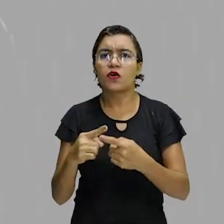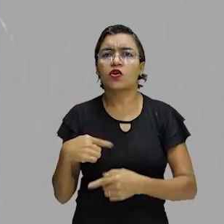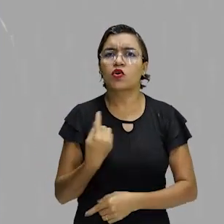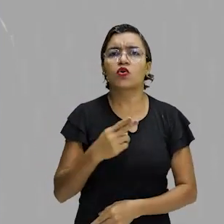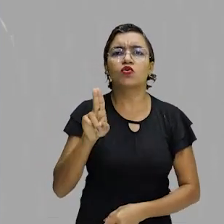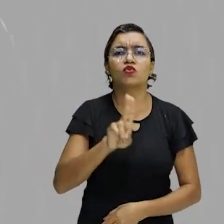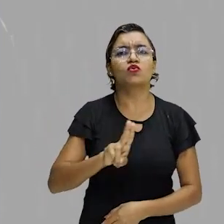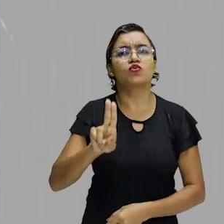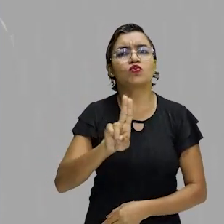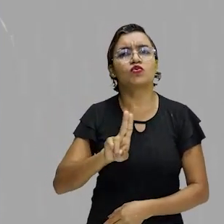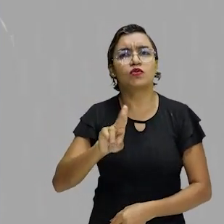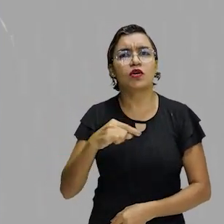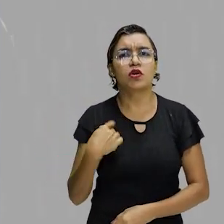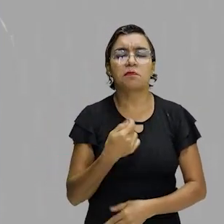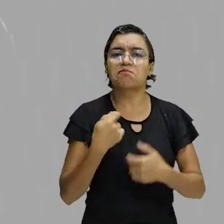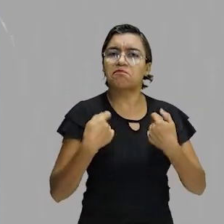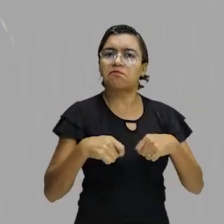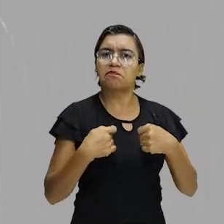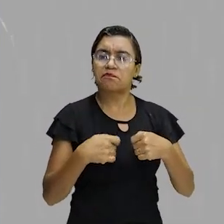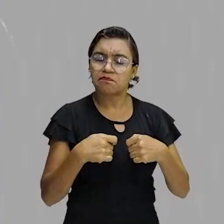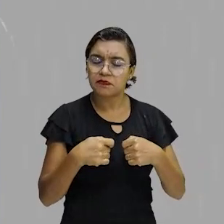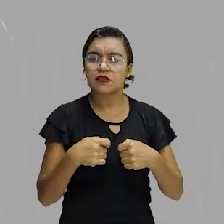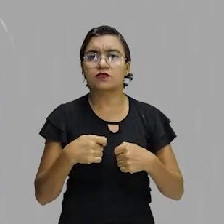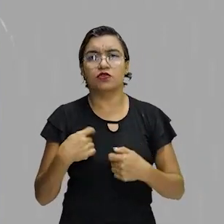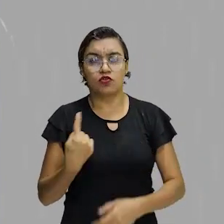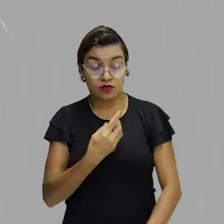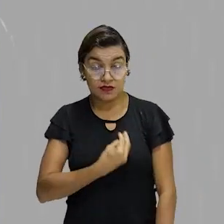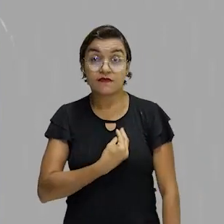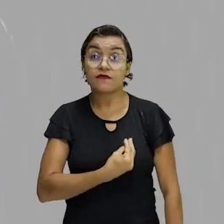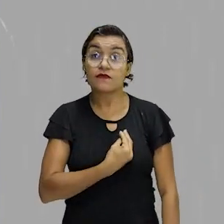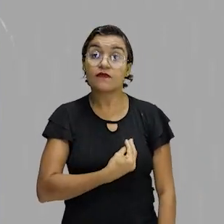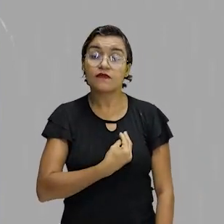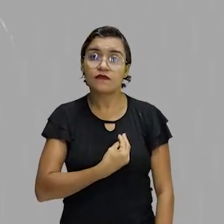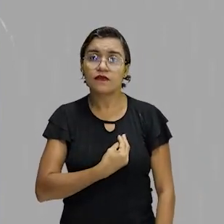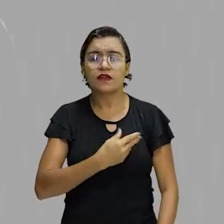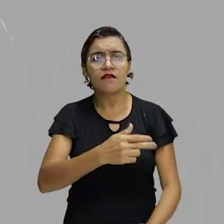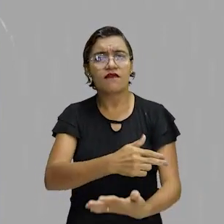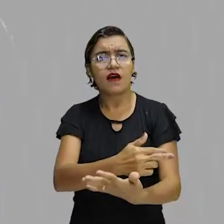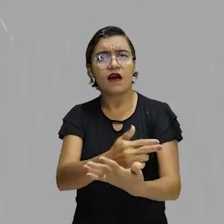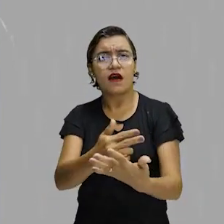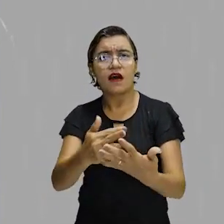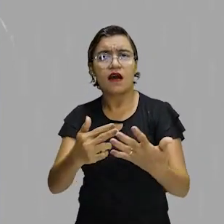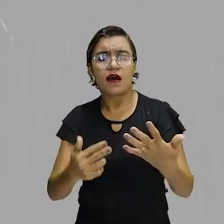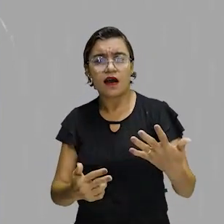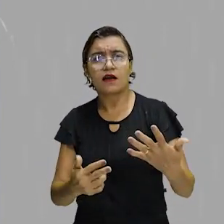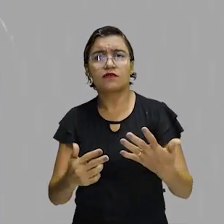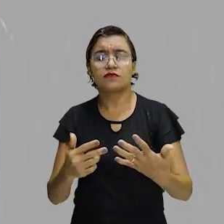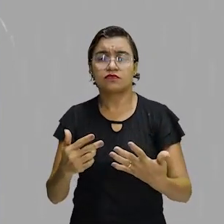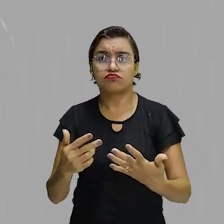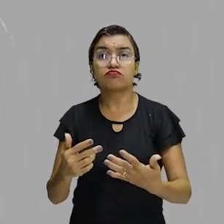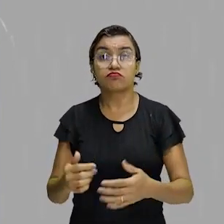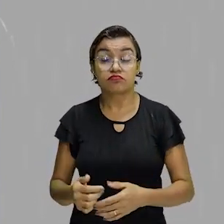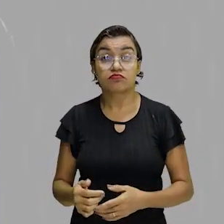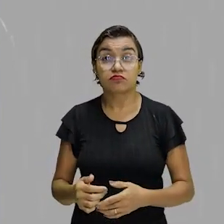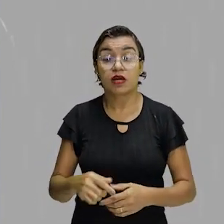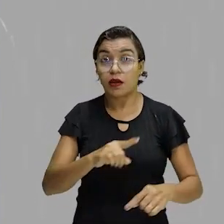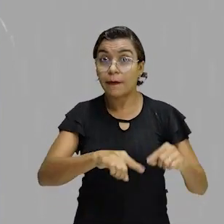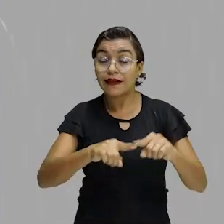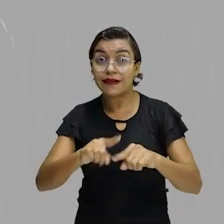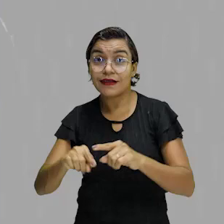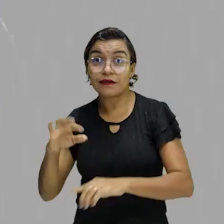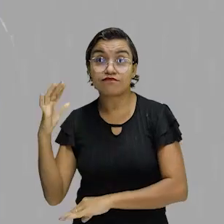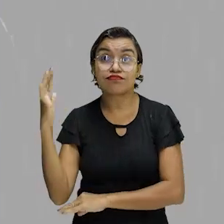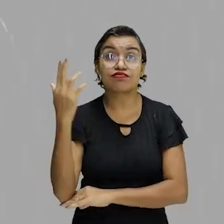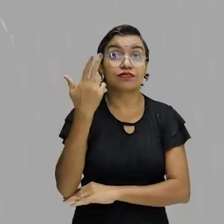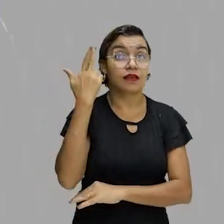para satisfazer nossa necessidade, também a nossa sobrevivência, de muitos recursos naturais. Só que grande parte desses recursos